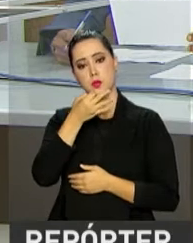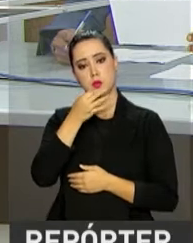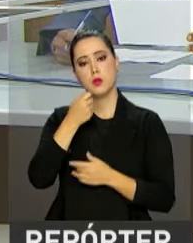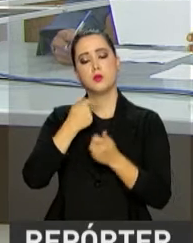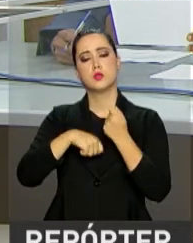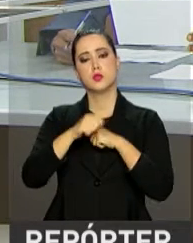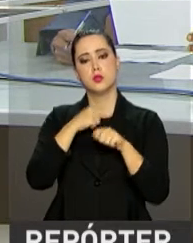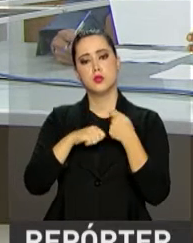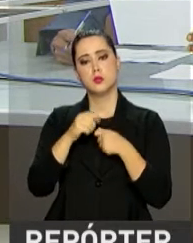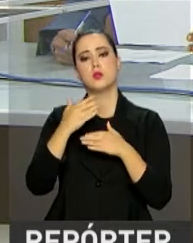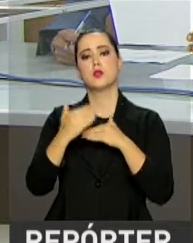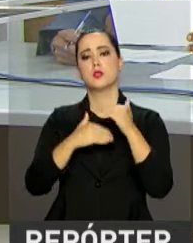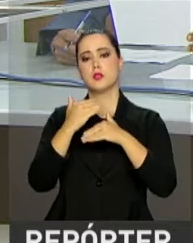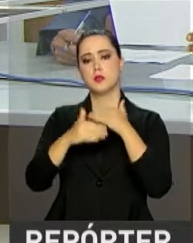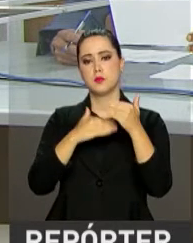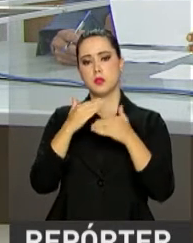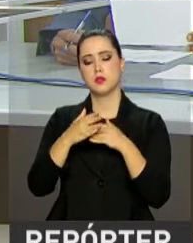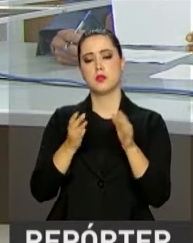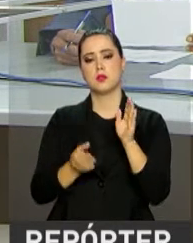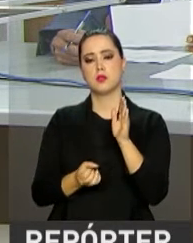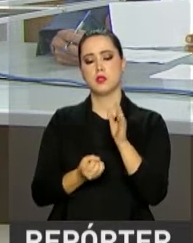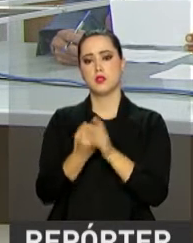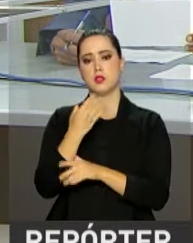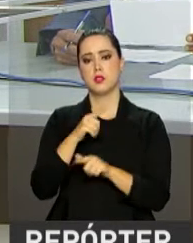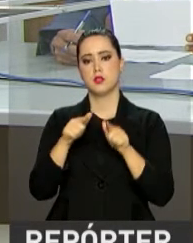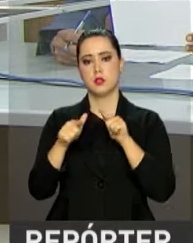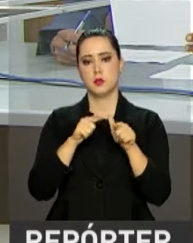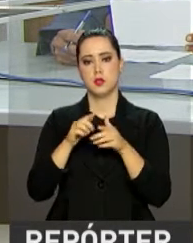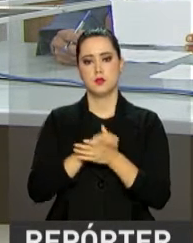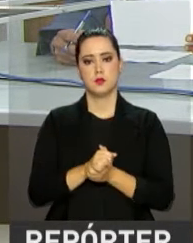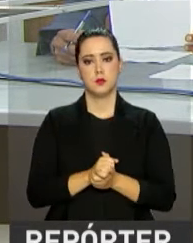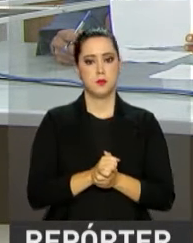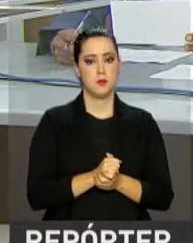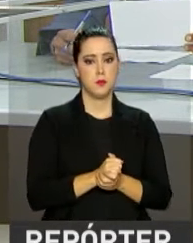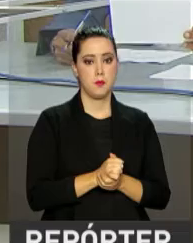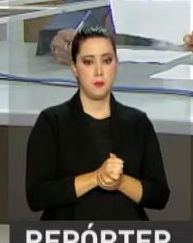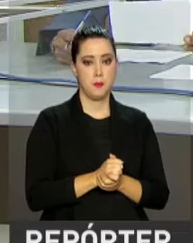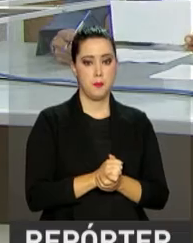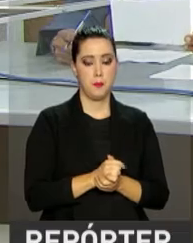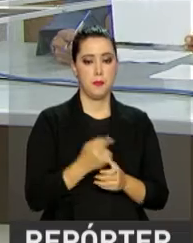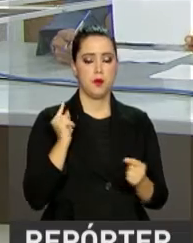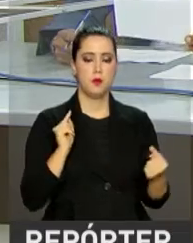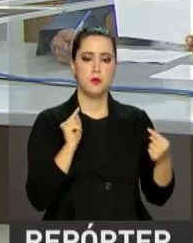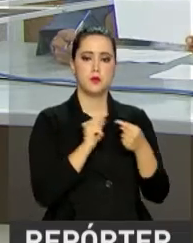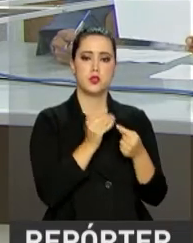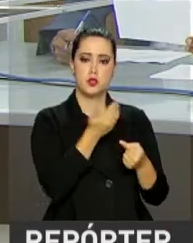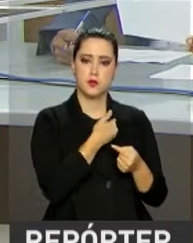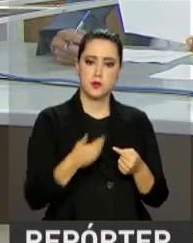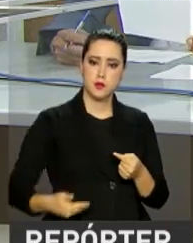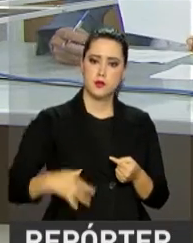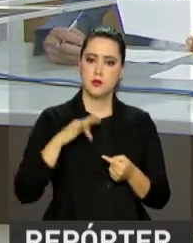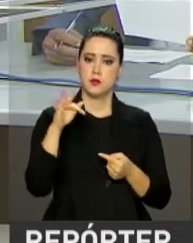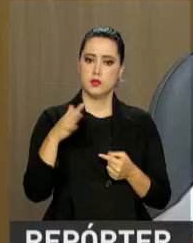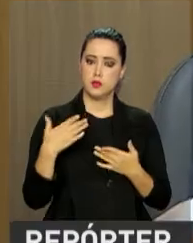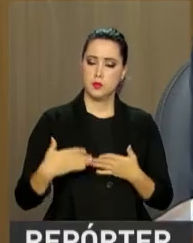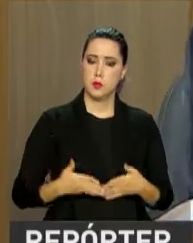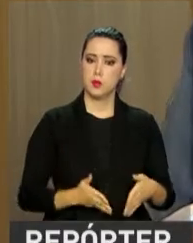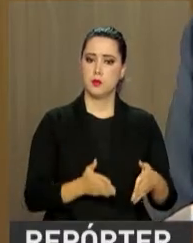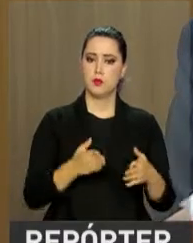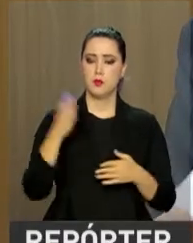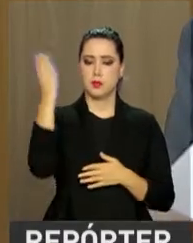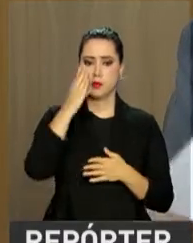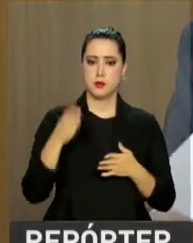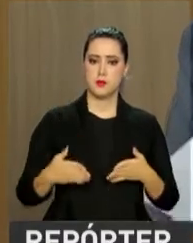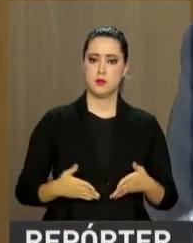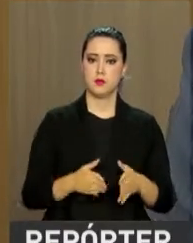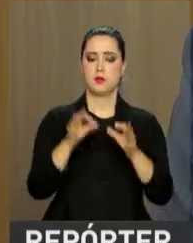continuidade a esse crescimento pode gerar empregos o foco do governo federal é colocar o brasil nos trilhos o foco do